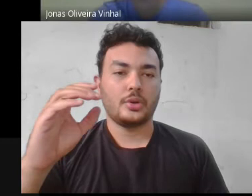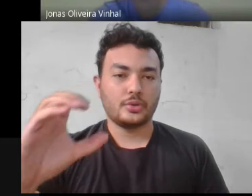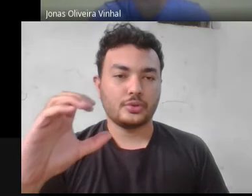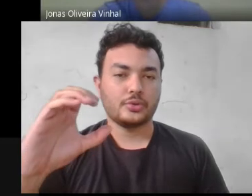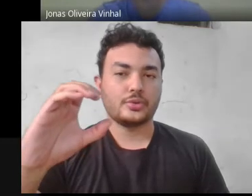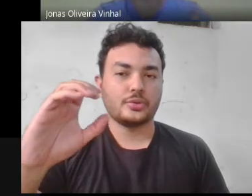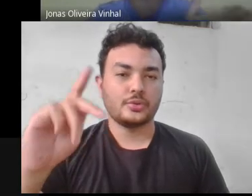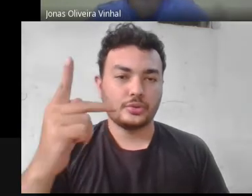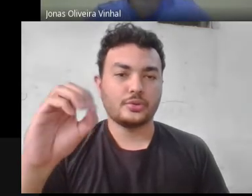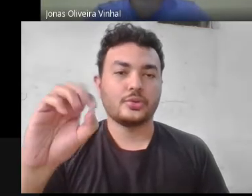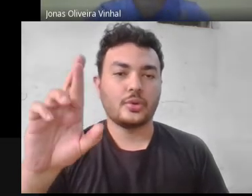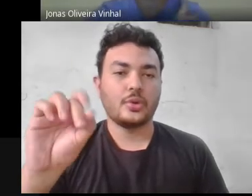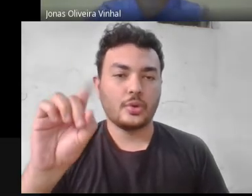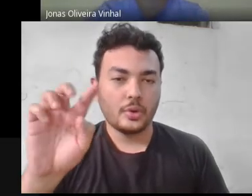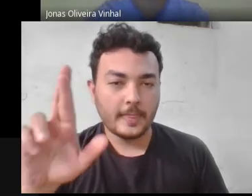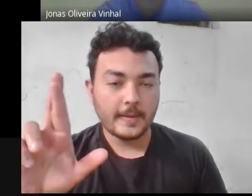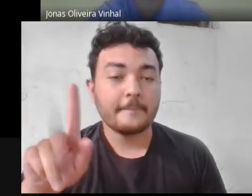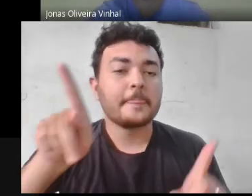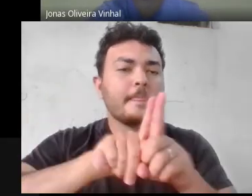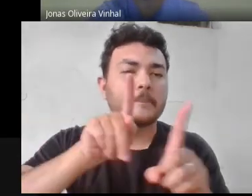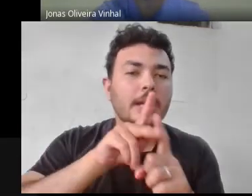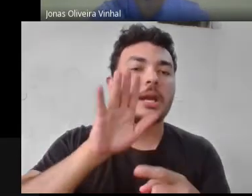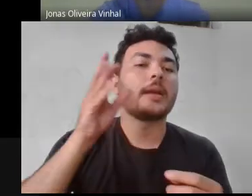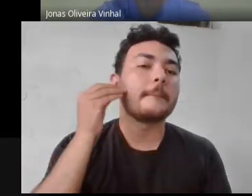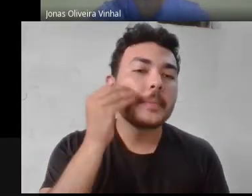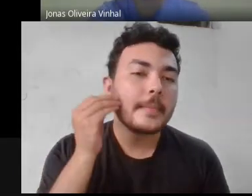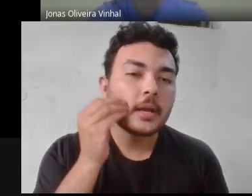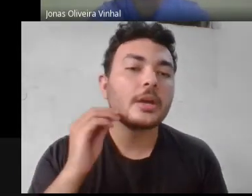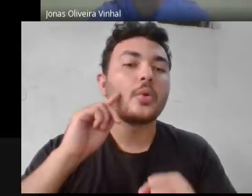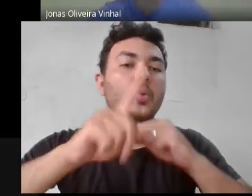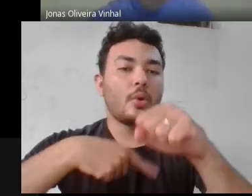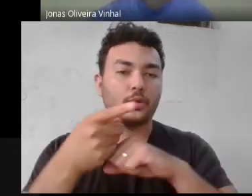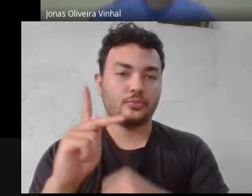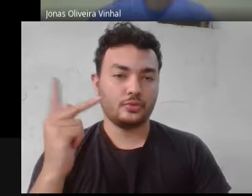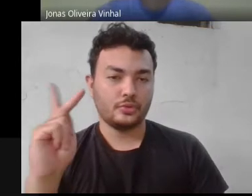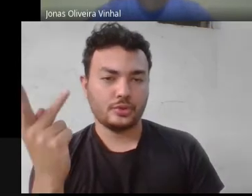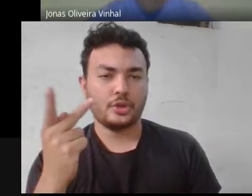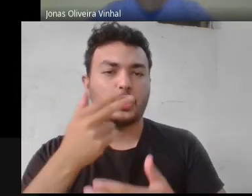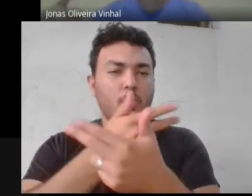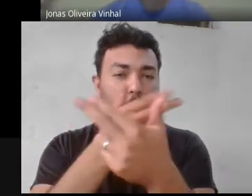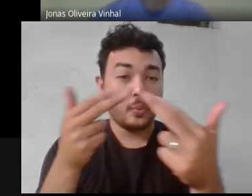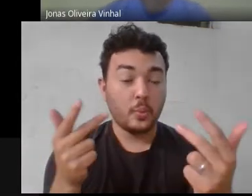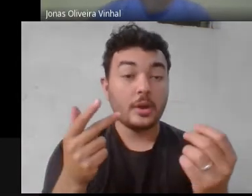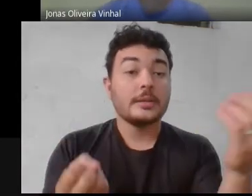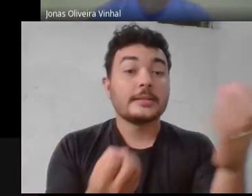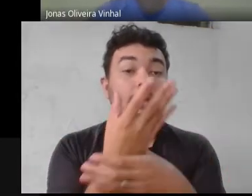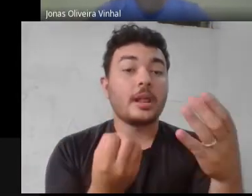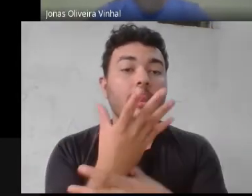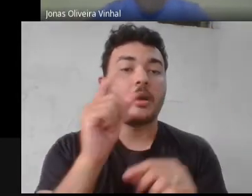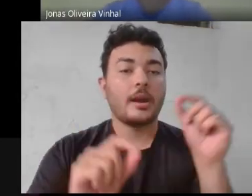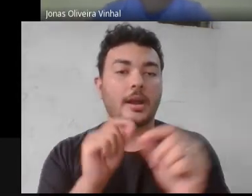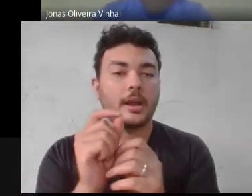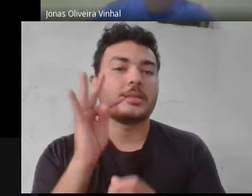átomos, né? Inclusive as demonstrações que ele fez para os átomos de hidrogênio, começou-se a criar as teorias para tentar explicar a formação da